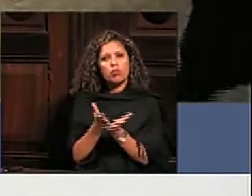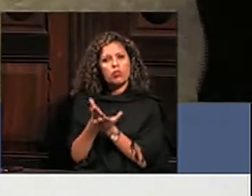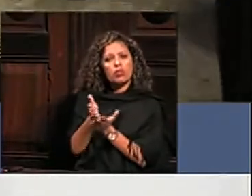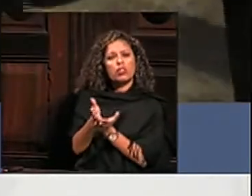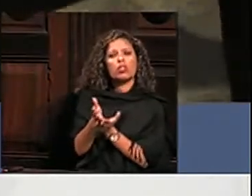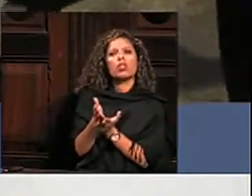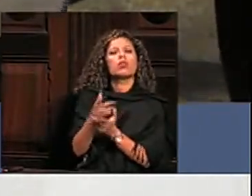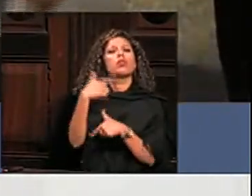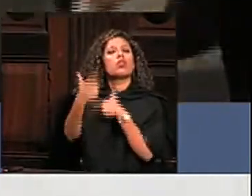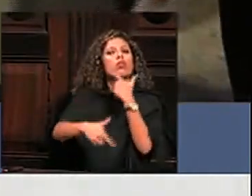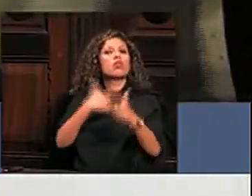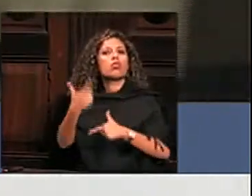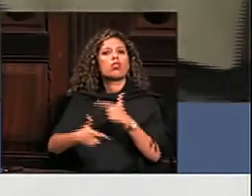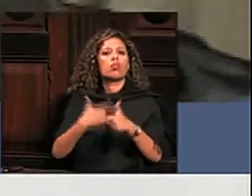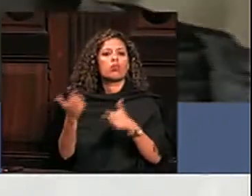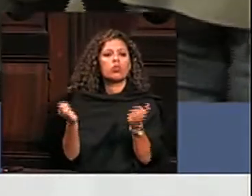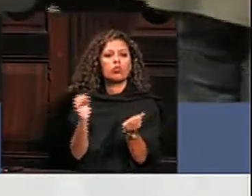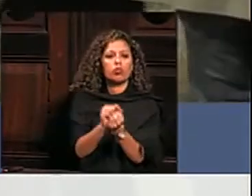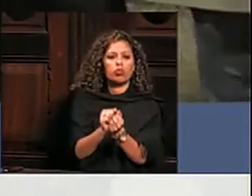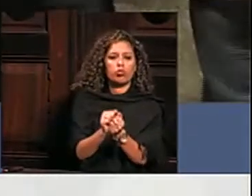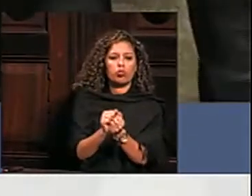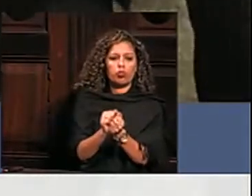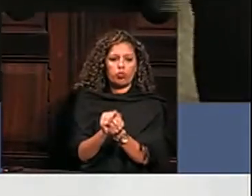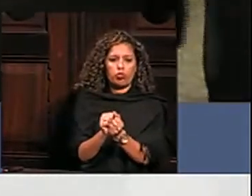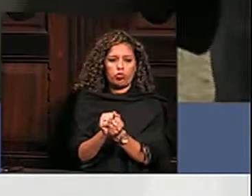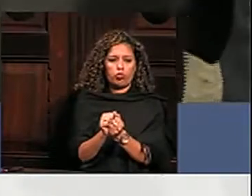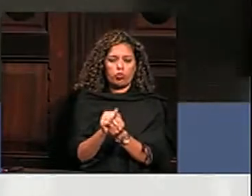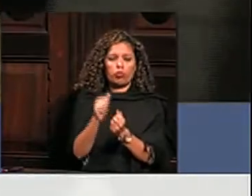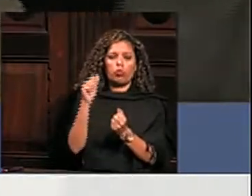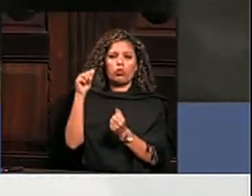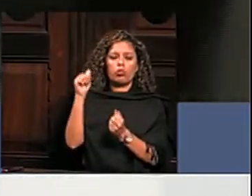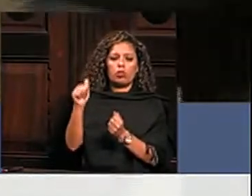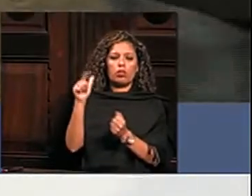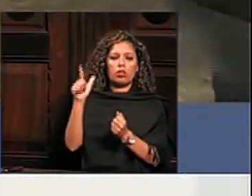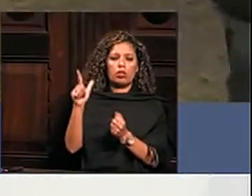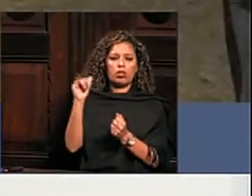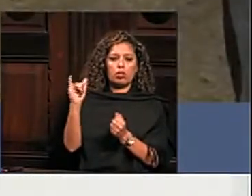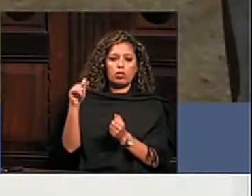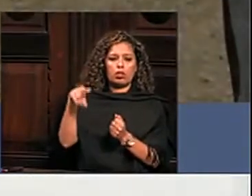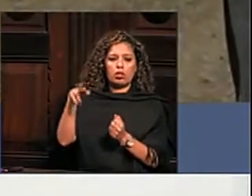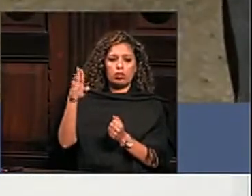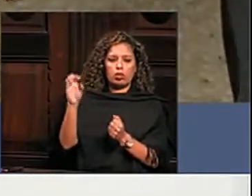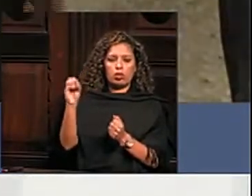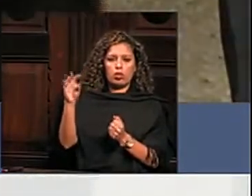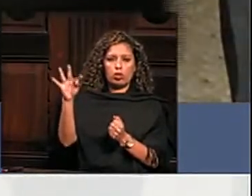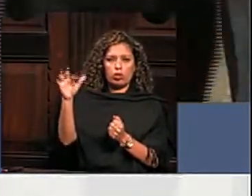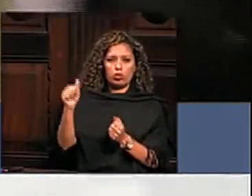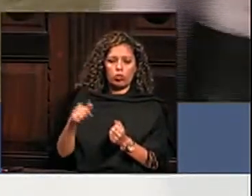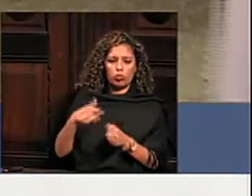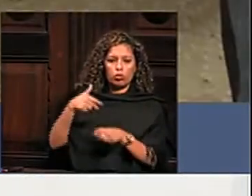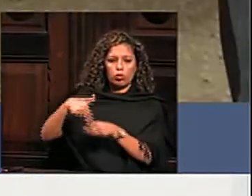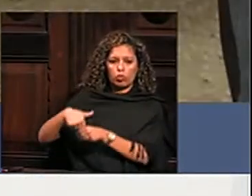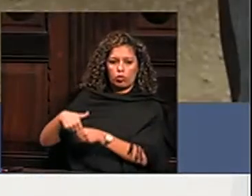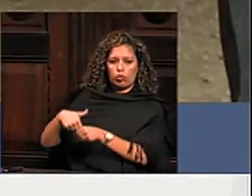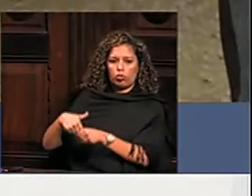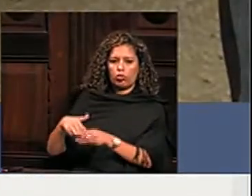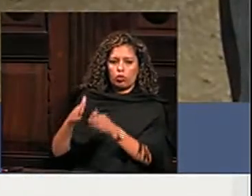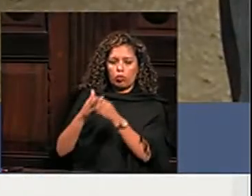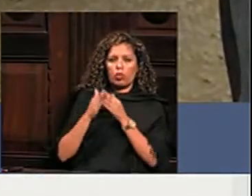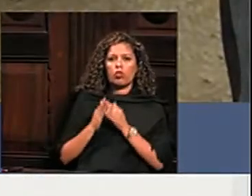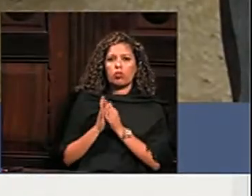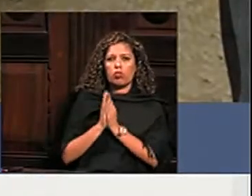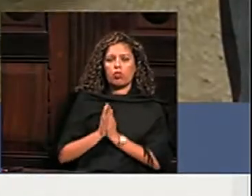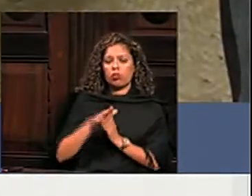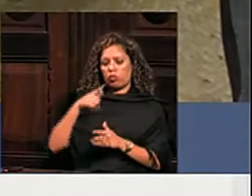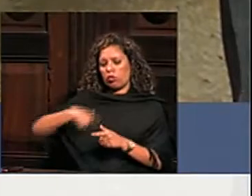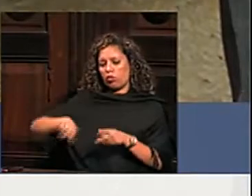nesse debate sobre a questão da alíquota do diesel. Então, eu estou propondo a Vossa Excelência avaliar, chamar os trabalhos à ordem